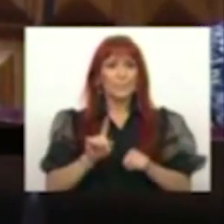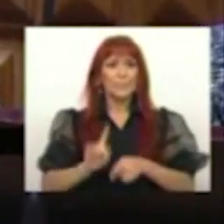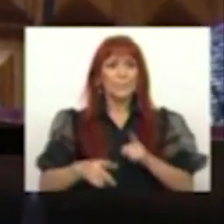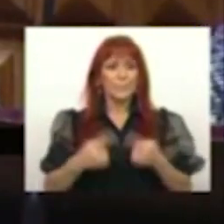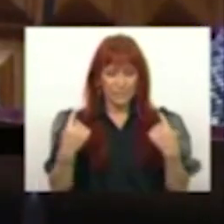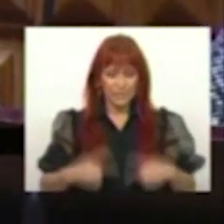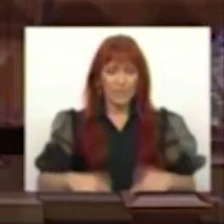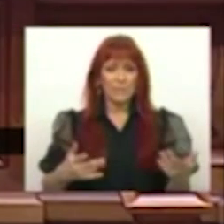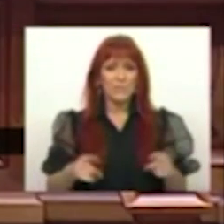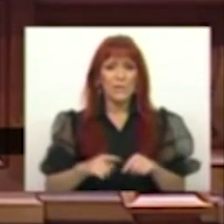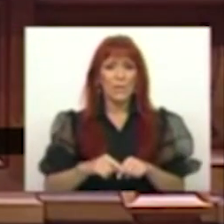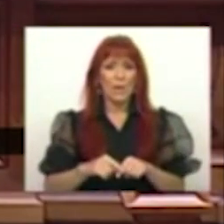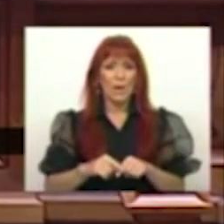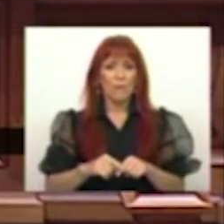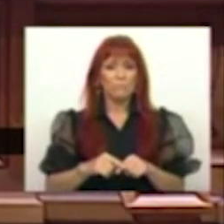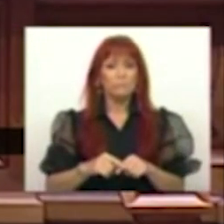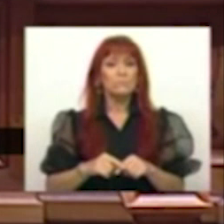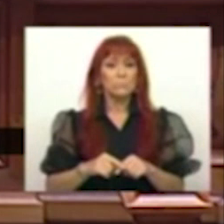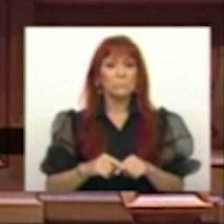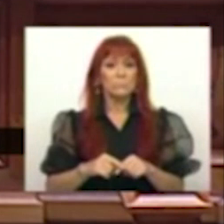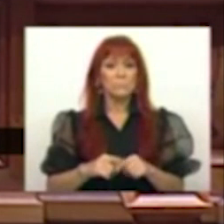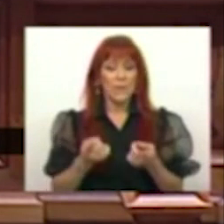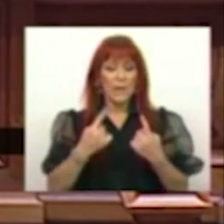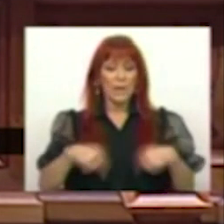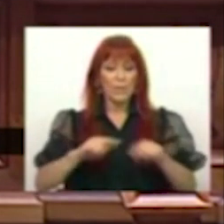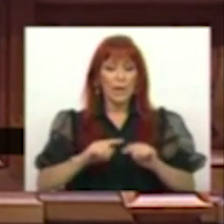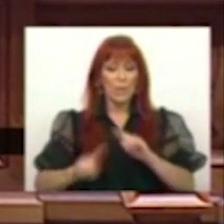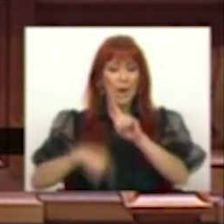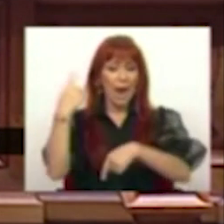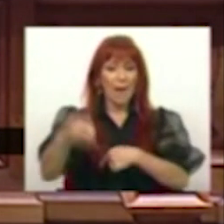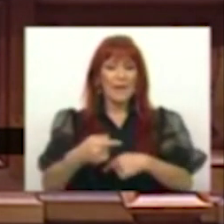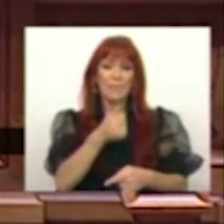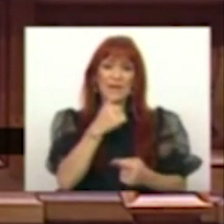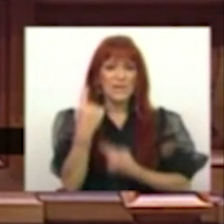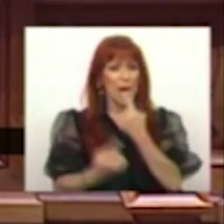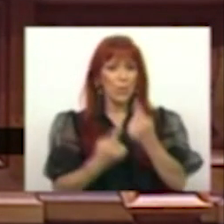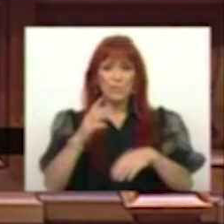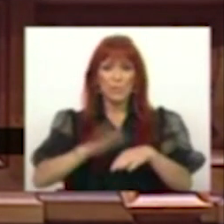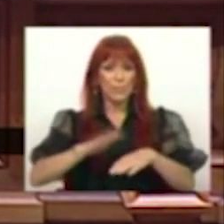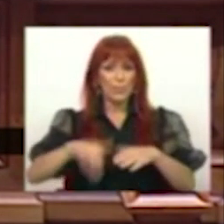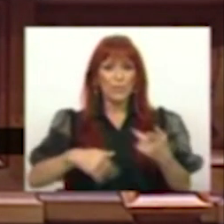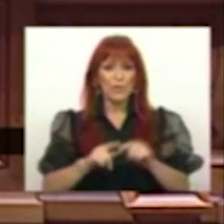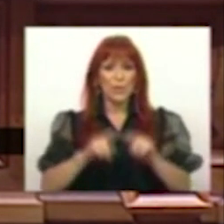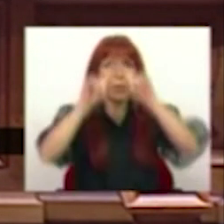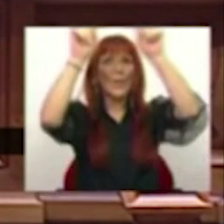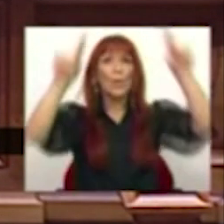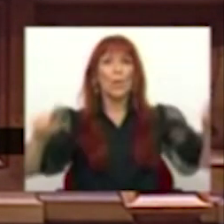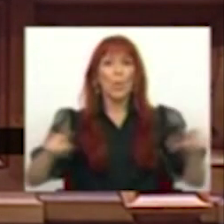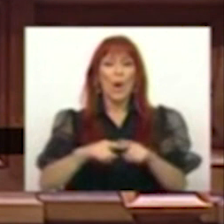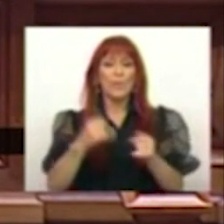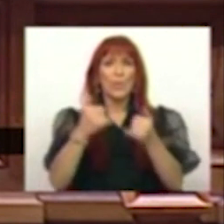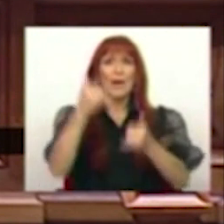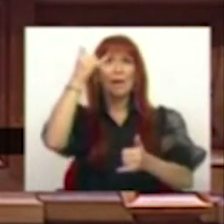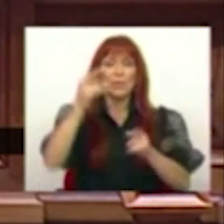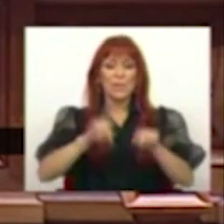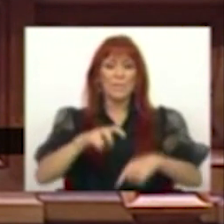que teremos que tomar para o plenário de amanhã algumas medidas em relação ao quadro eletrónico e